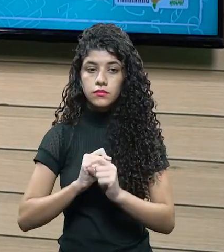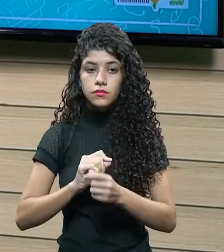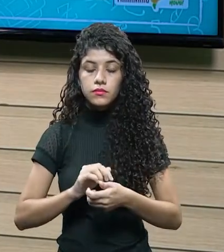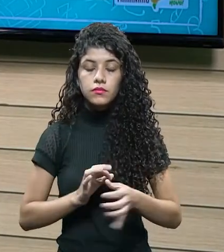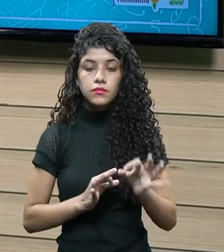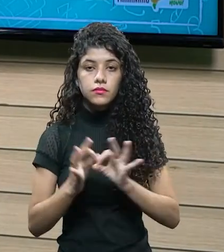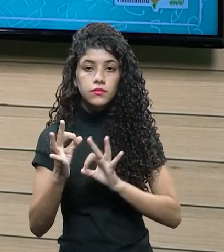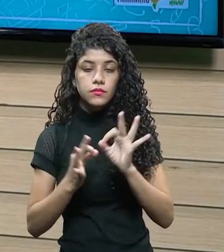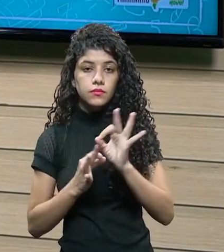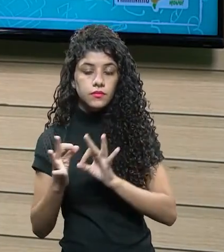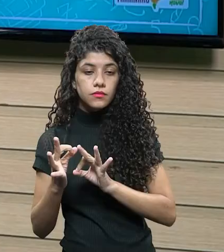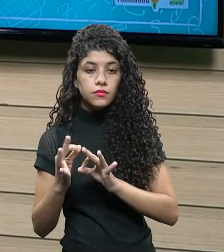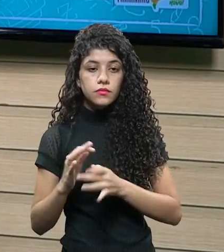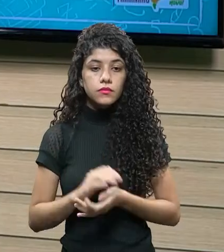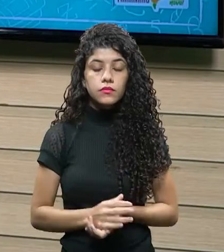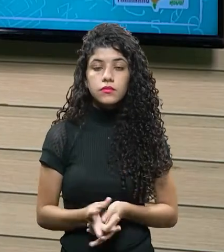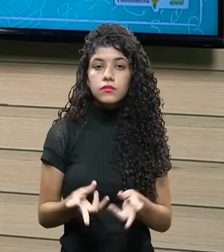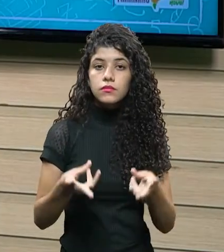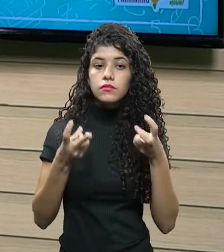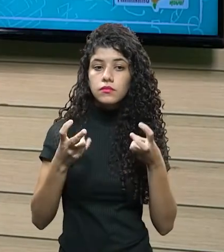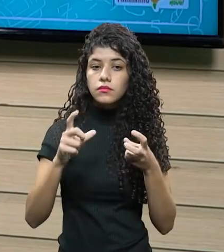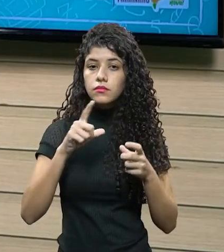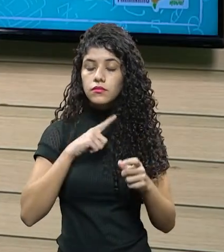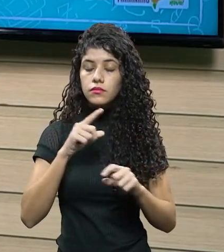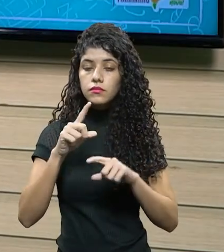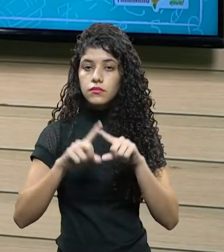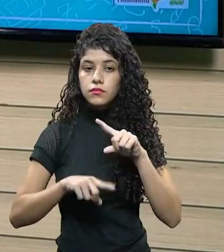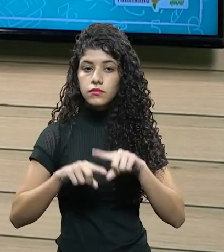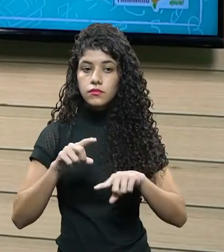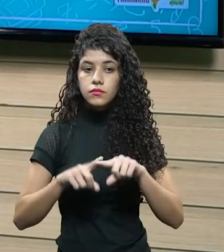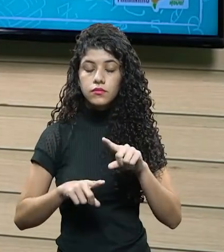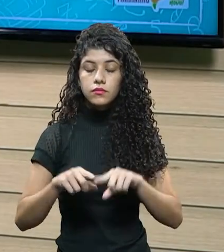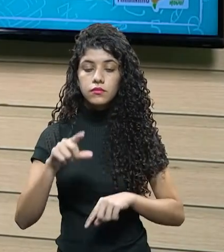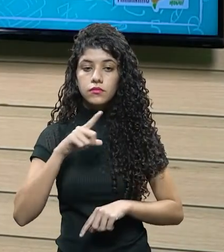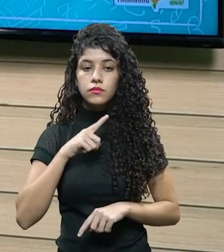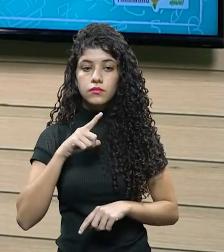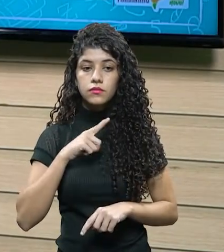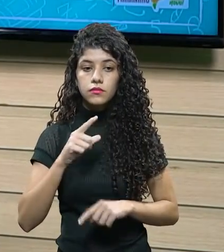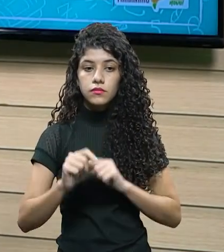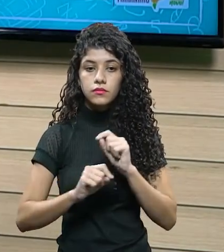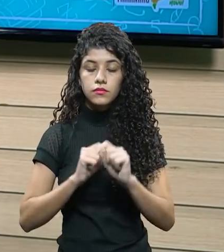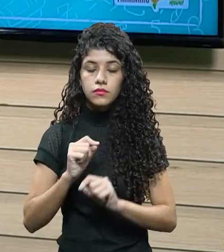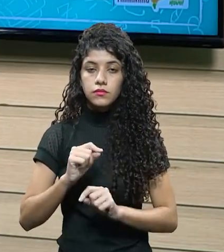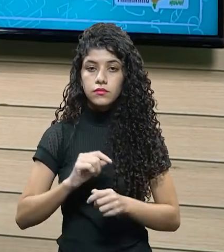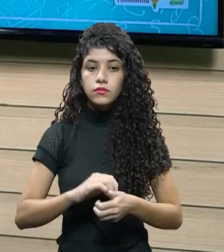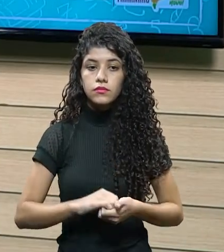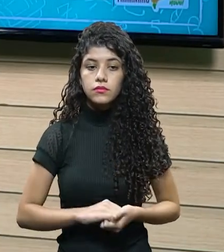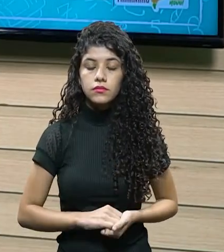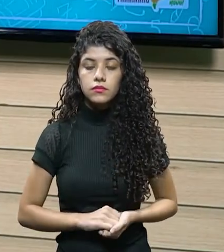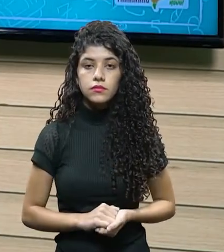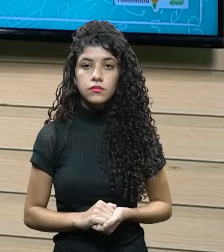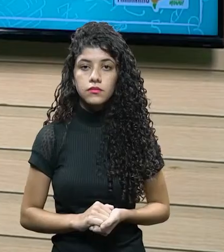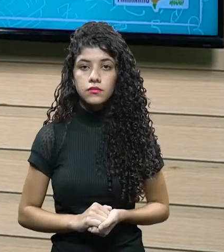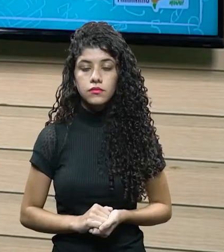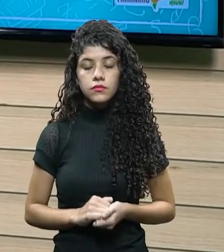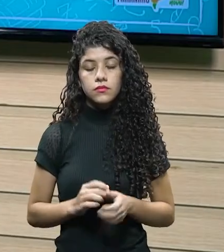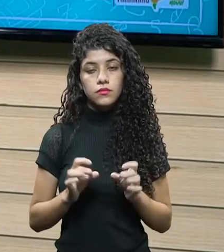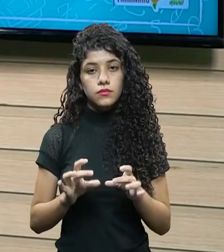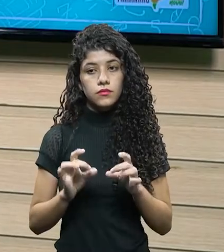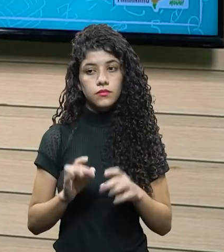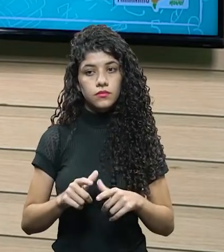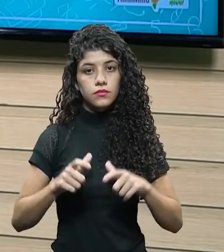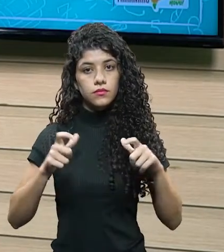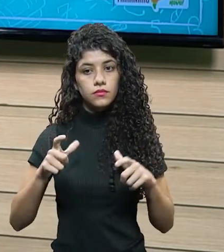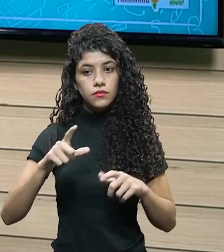investimentos no planejamento de lucro. Se eu observei que determinado produto eu tenho um custo baixo de despesa e tem um volume de venda